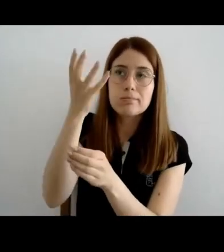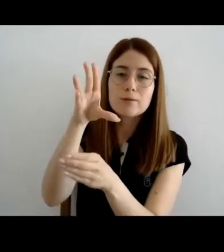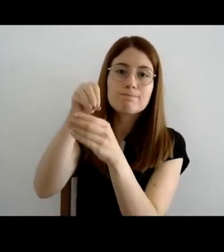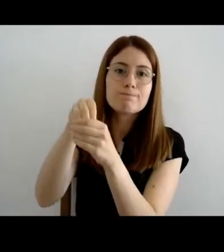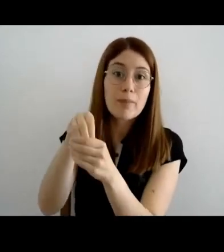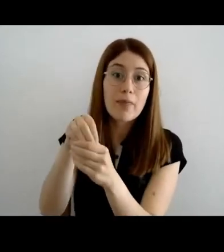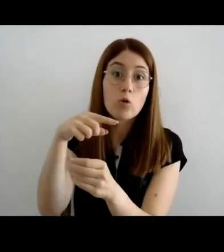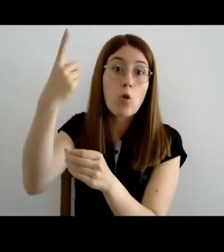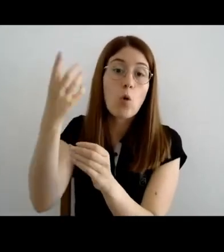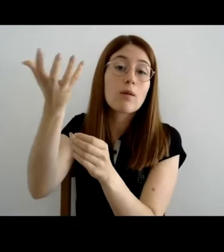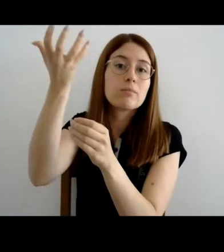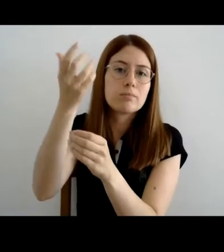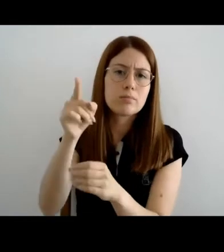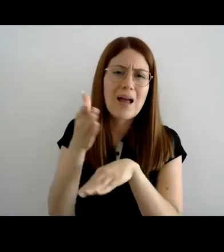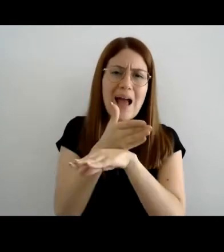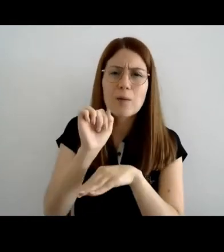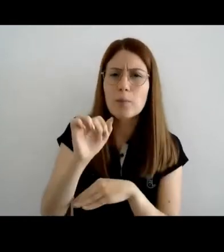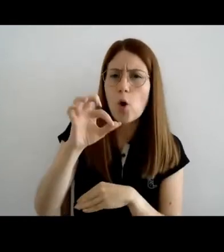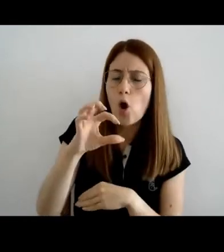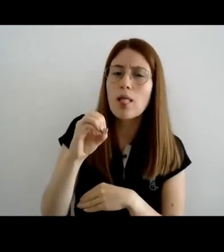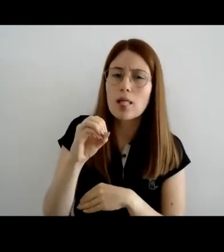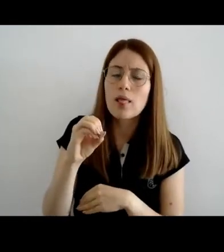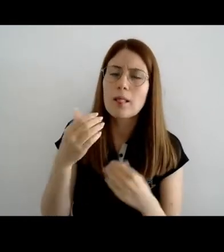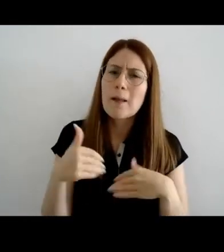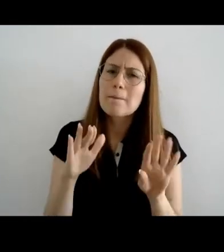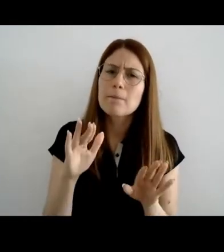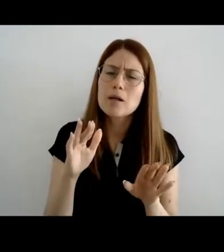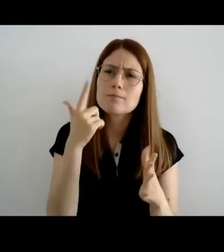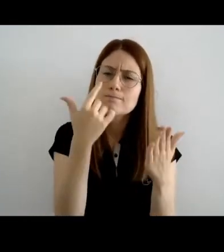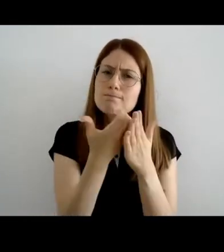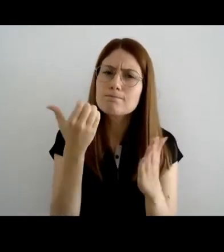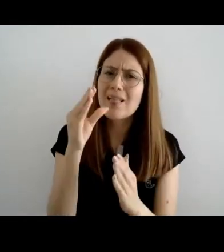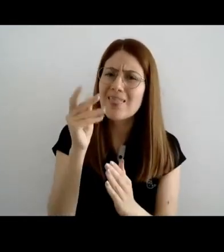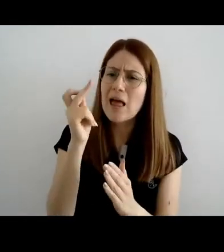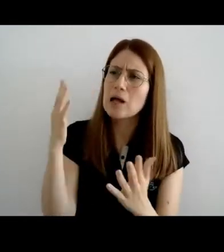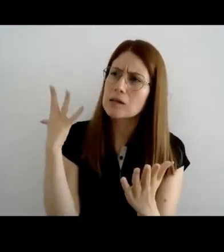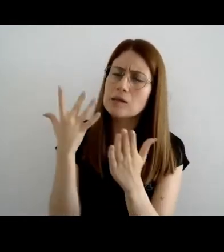80, mas é de assinalar o percurso nos últimos 10 anos